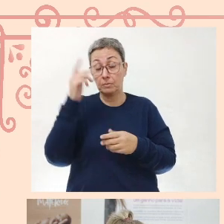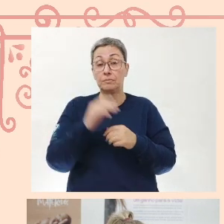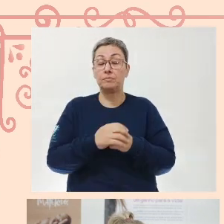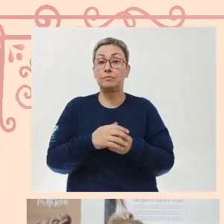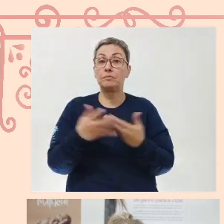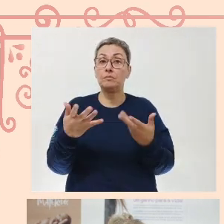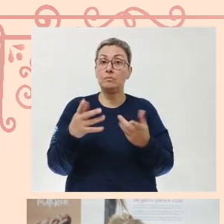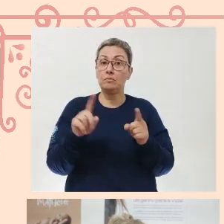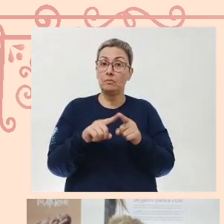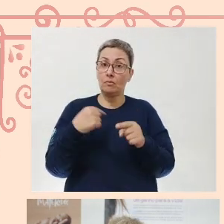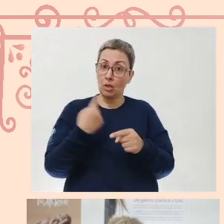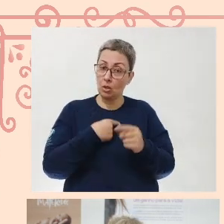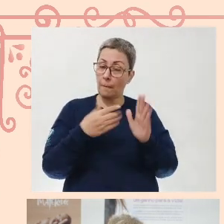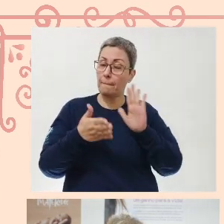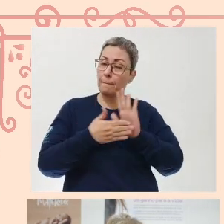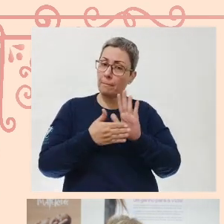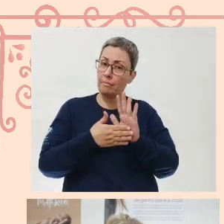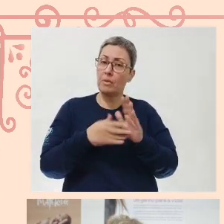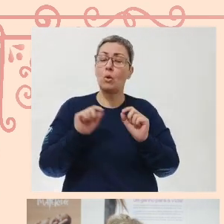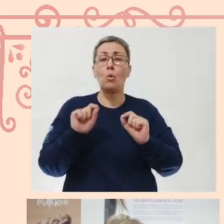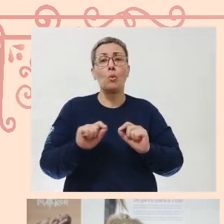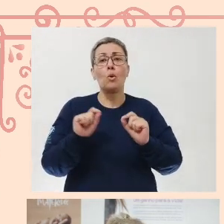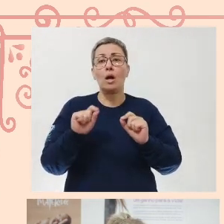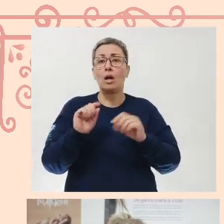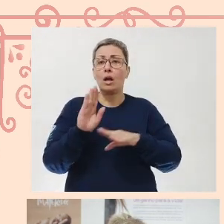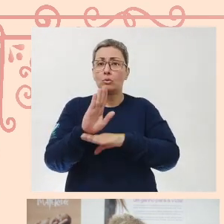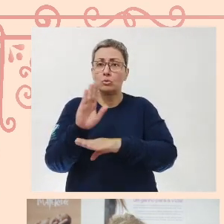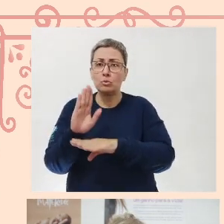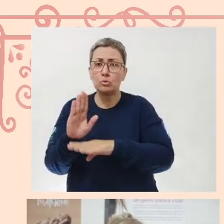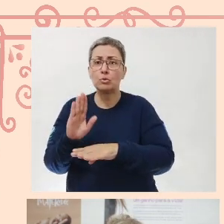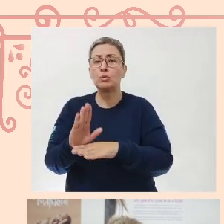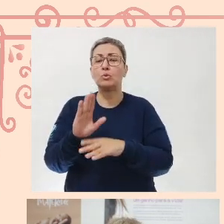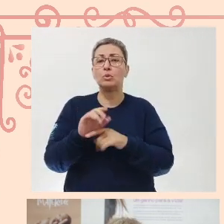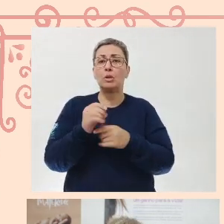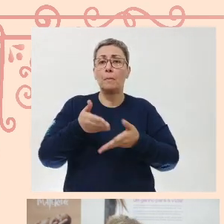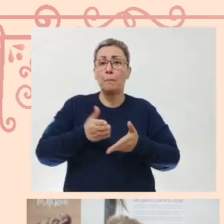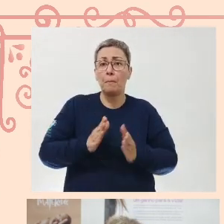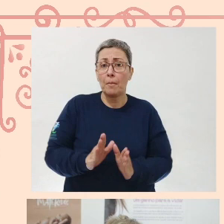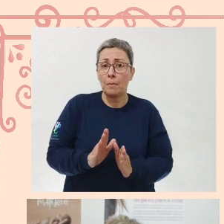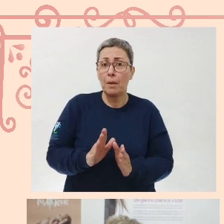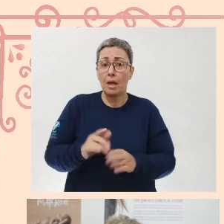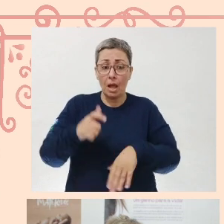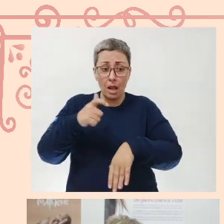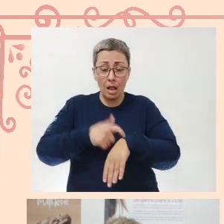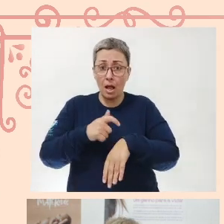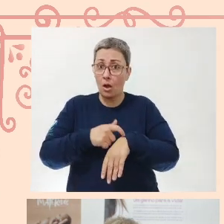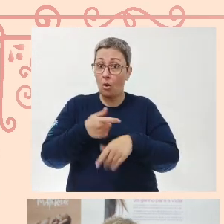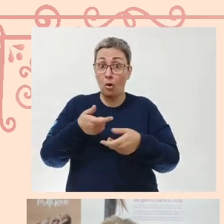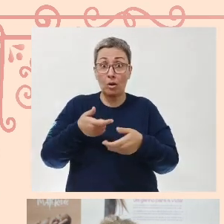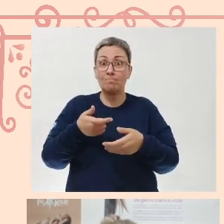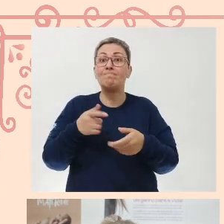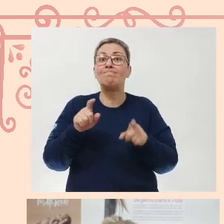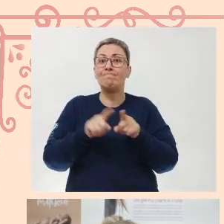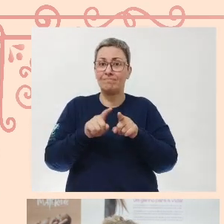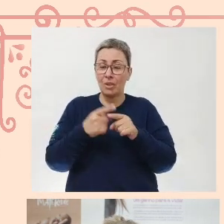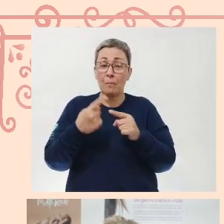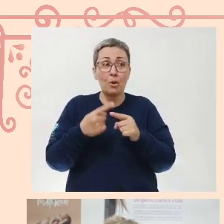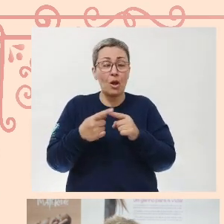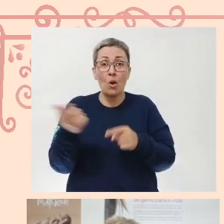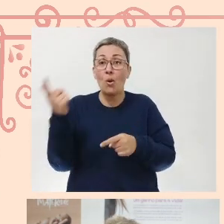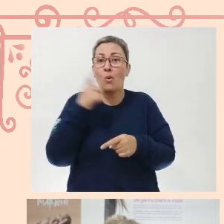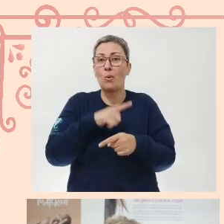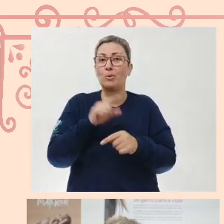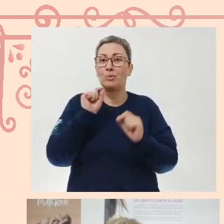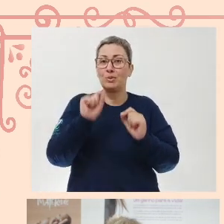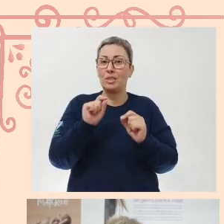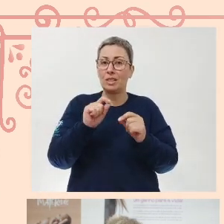Paulo. E a nossa proposta é auxiliarmos os recém-nascidos no momento do nascimento, para